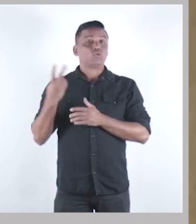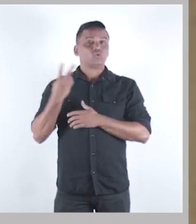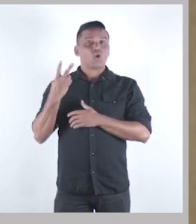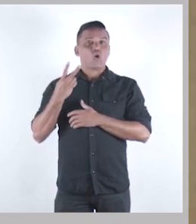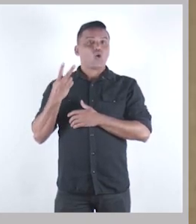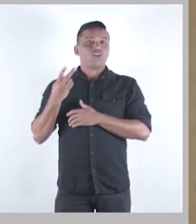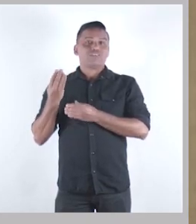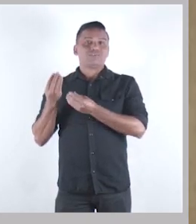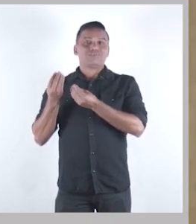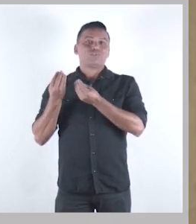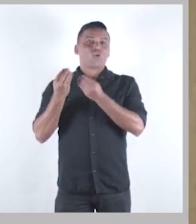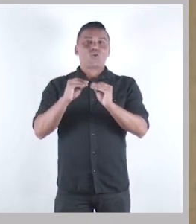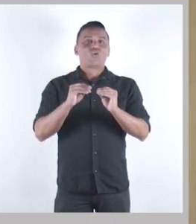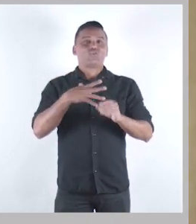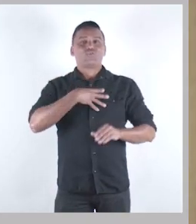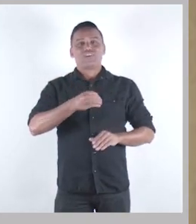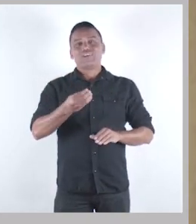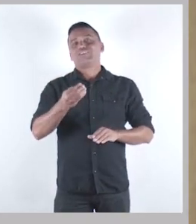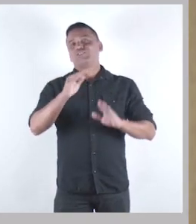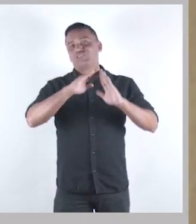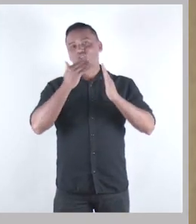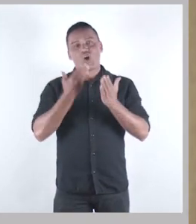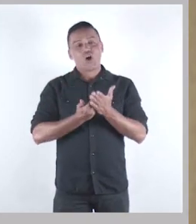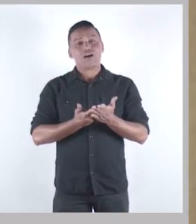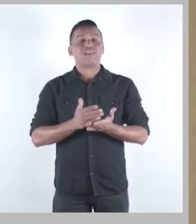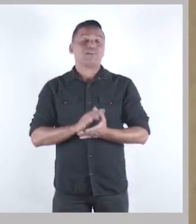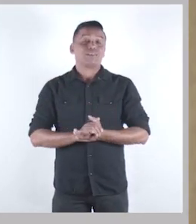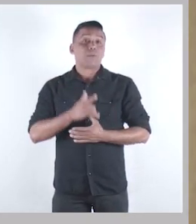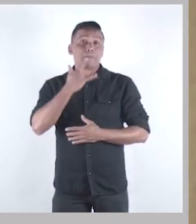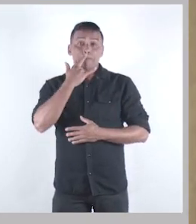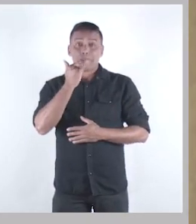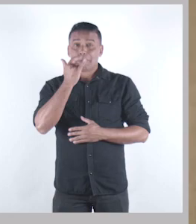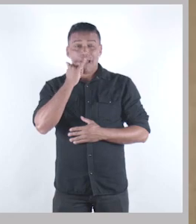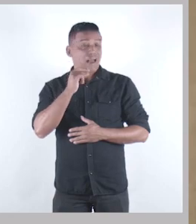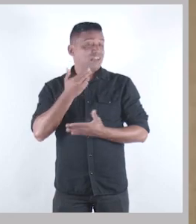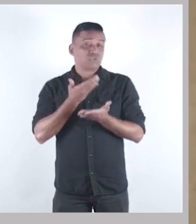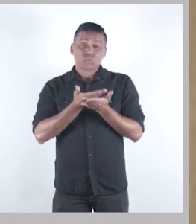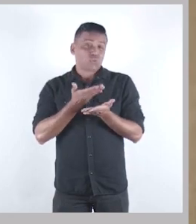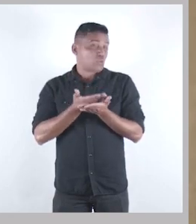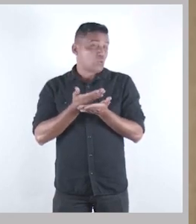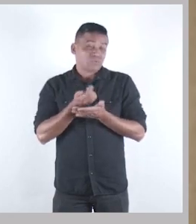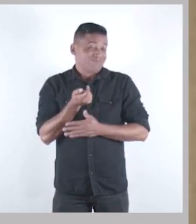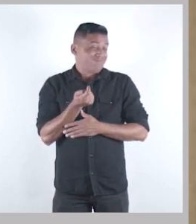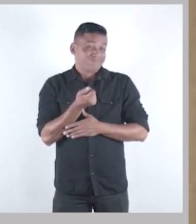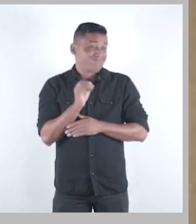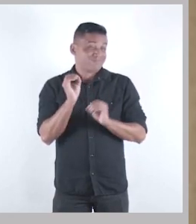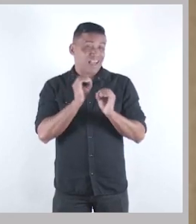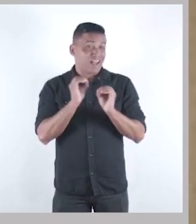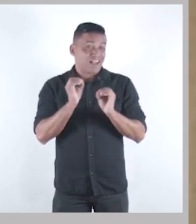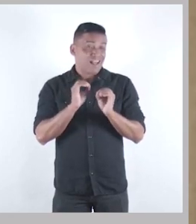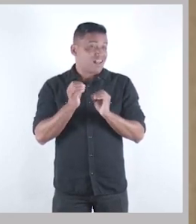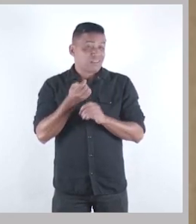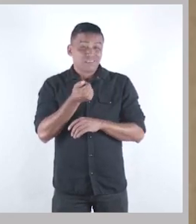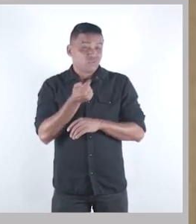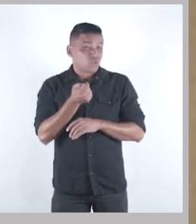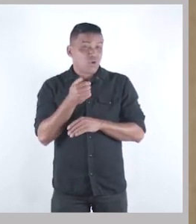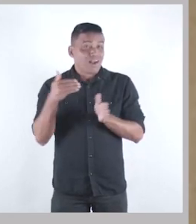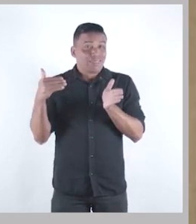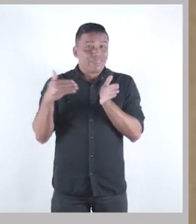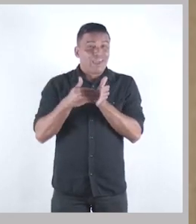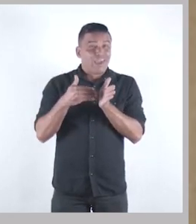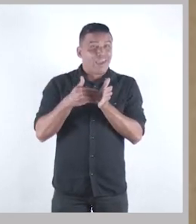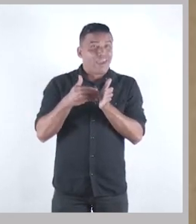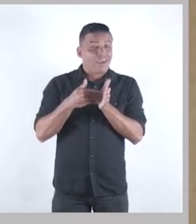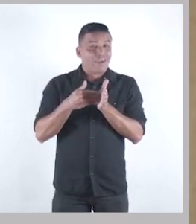né? Meu pai não estudou muito por aí além, estudou até